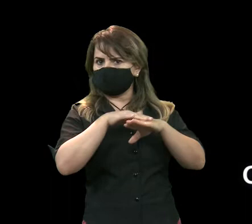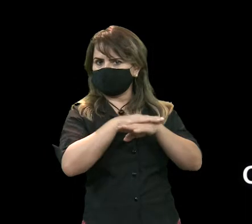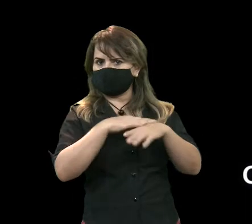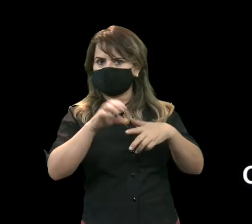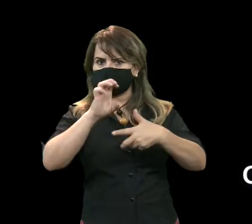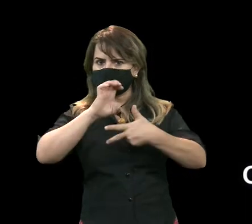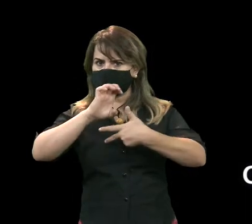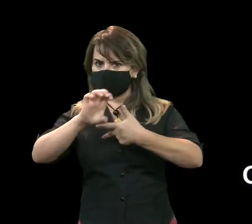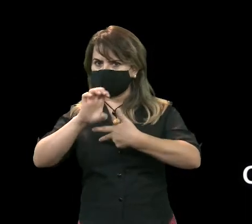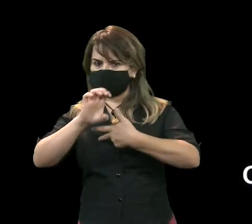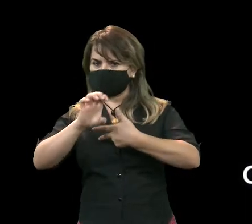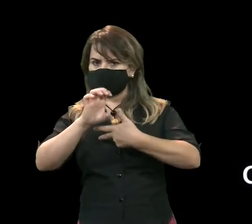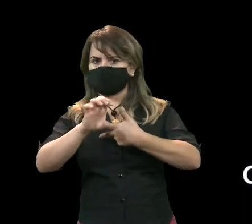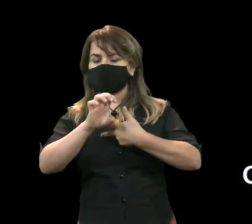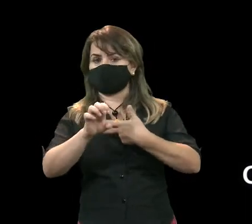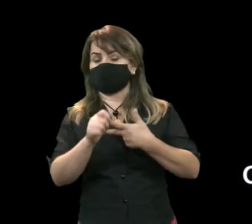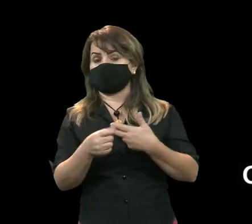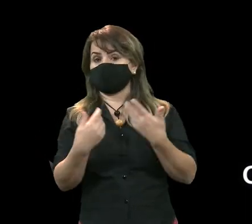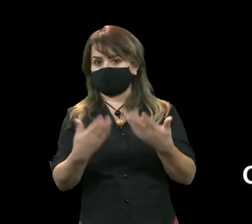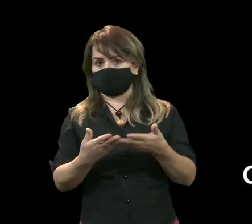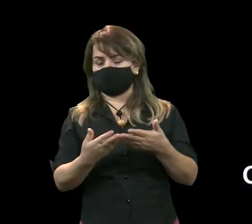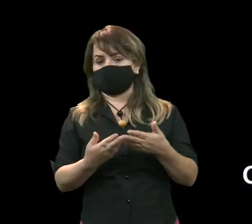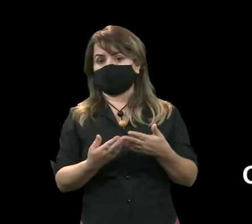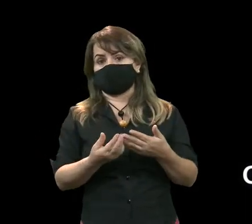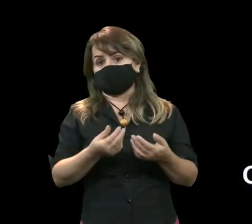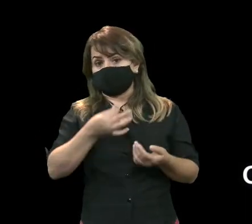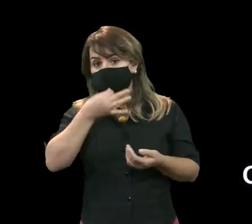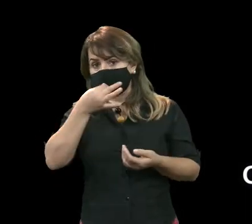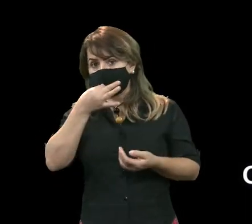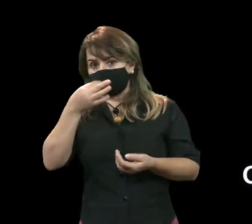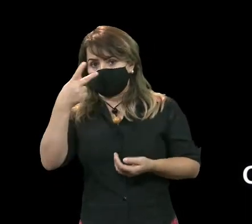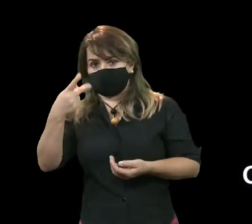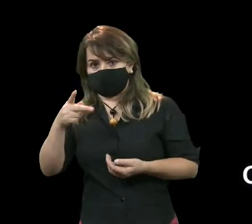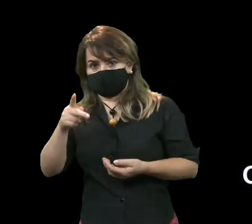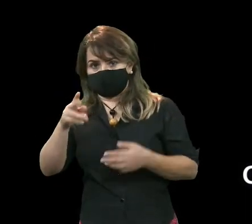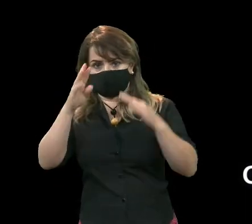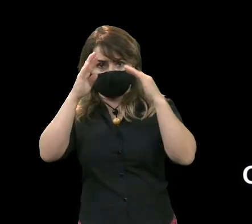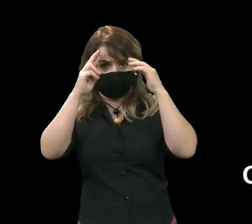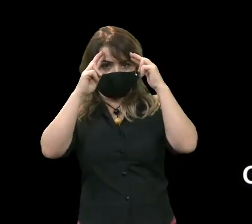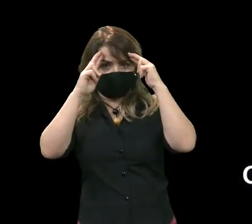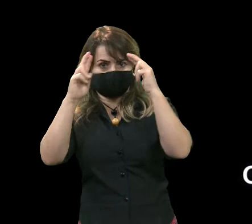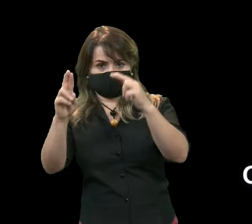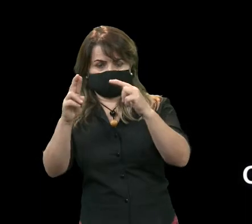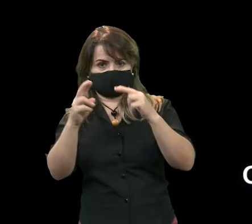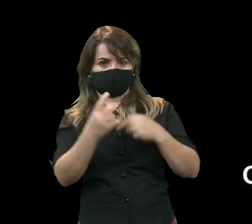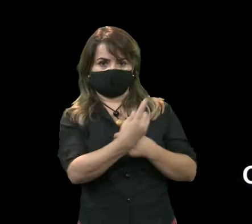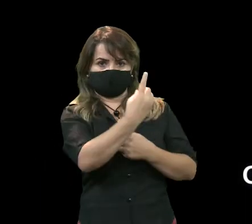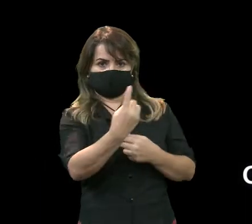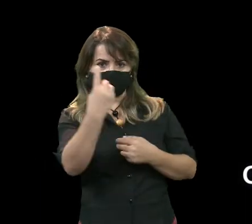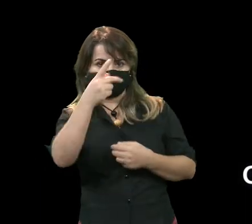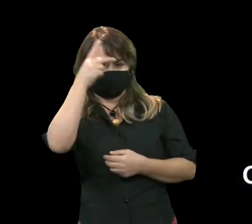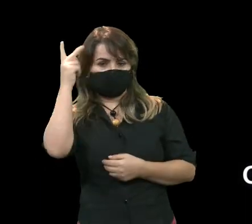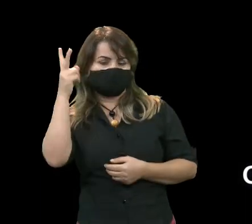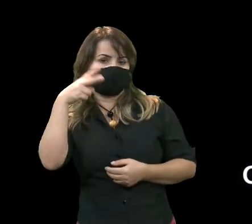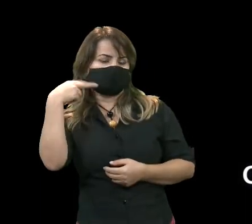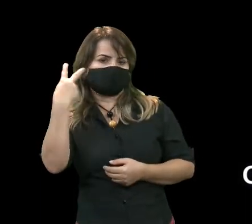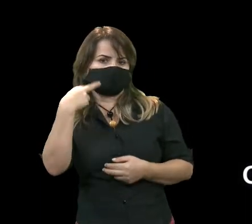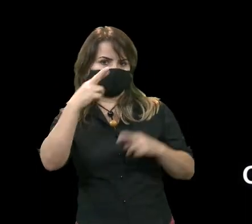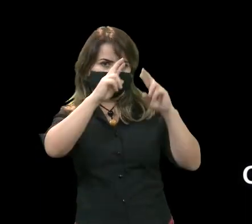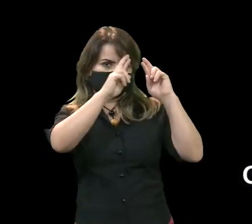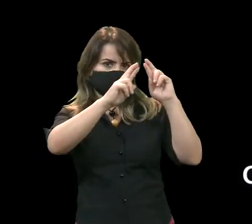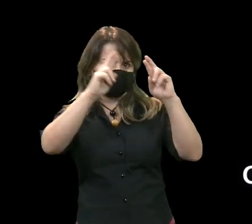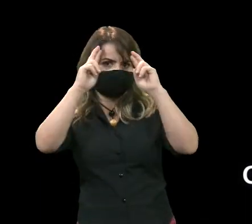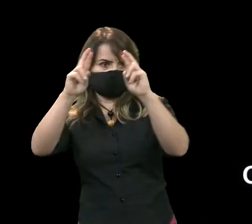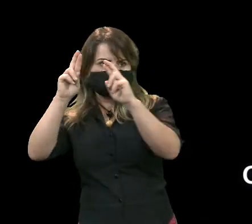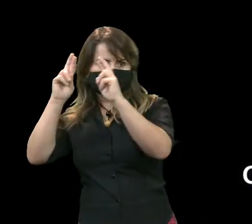aqui, e respeito a opinião de cada um, não vou polemizar nada e eu não estou vendo tempestade.